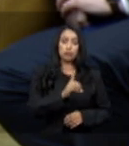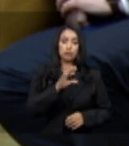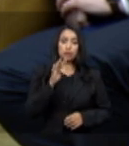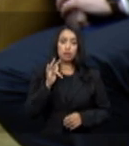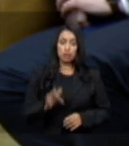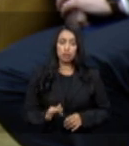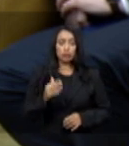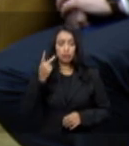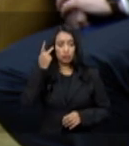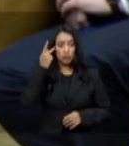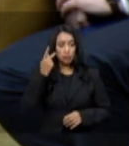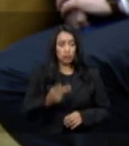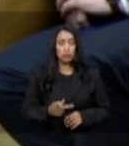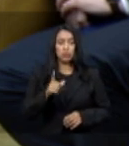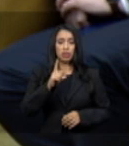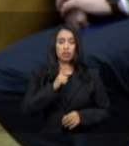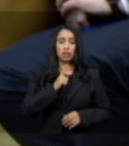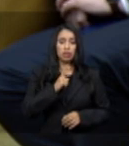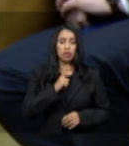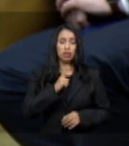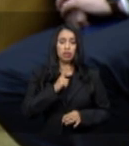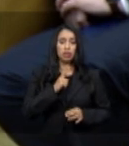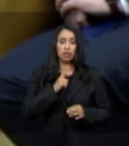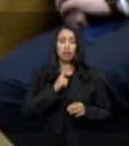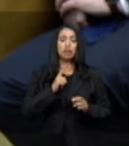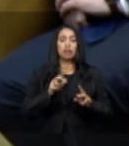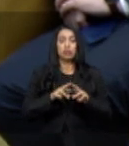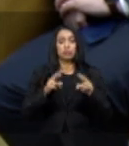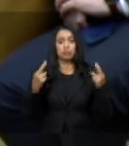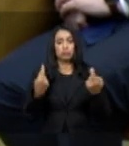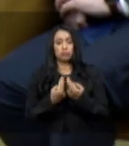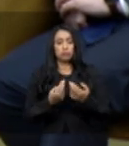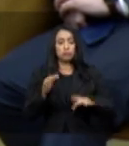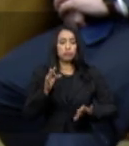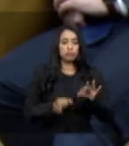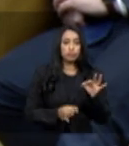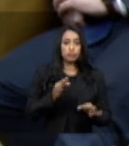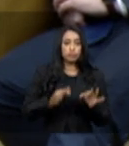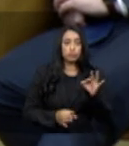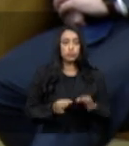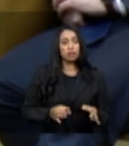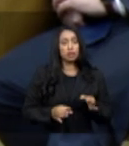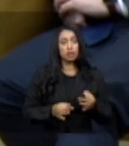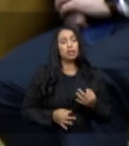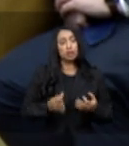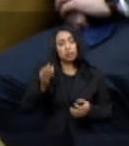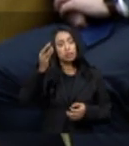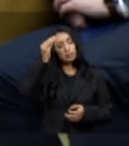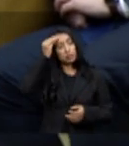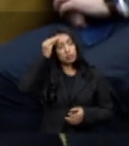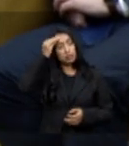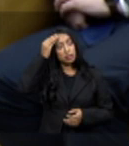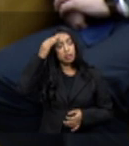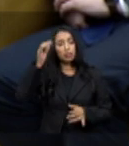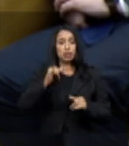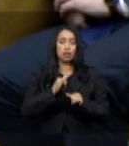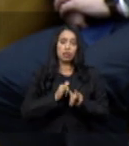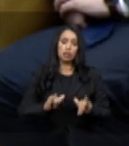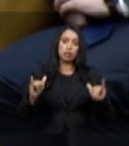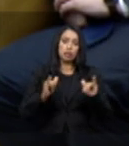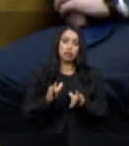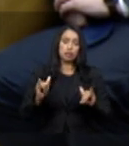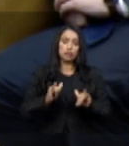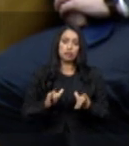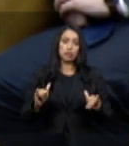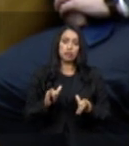federal para que esse é grande colegiado possa tomar uma decisão mais bem informada a proposta do referendo ou não